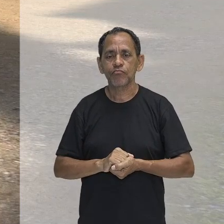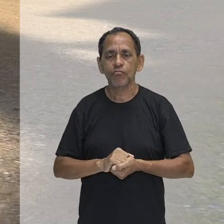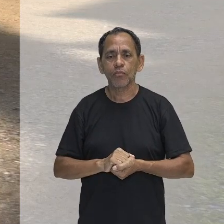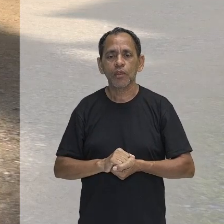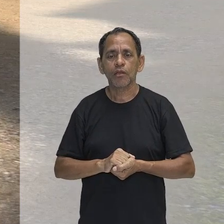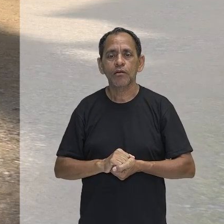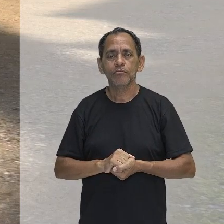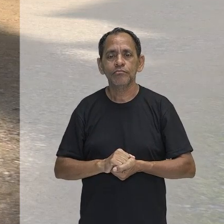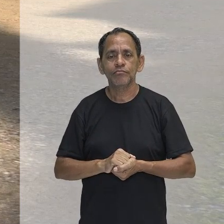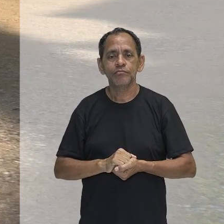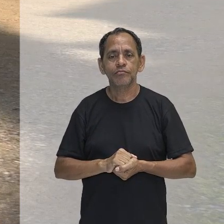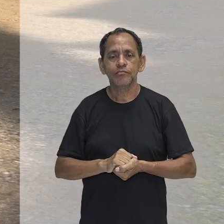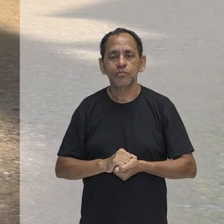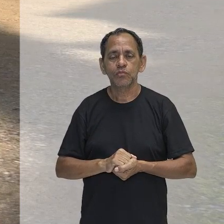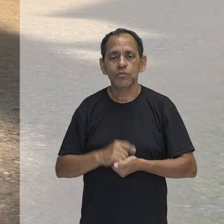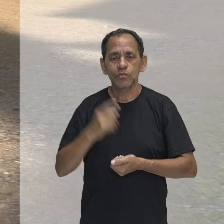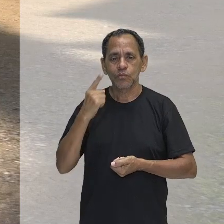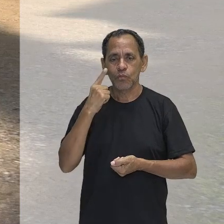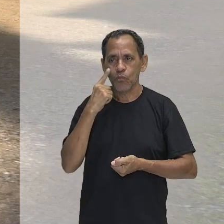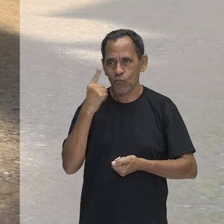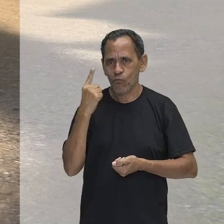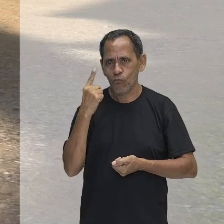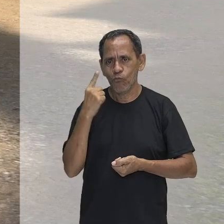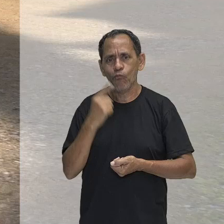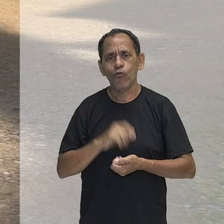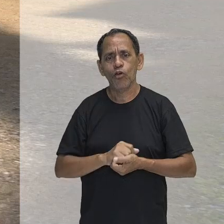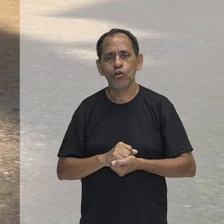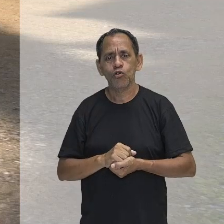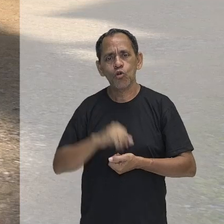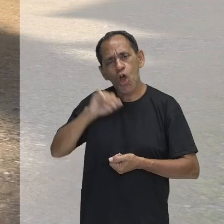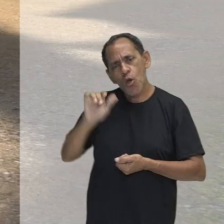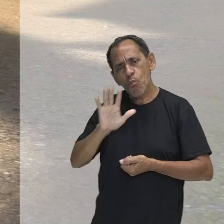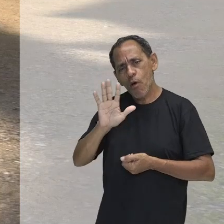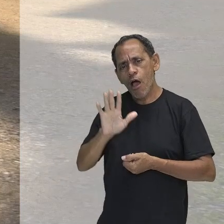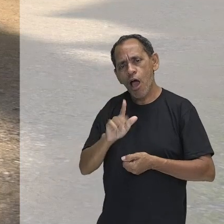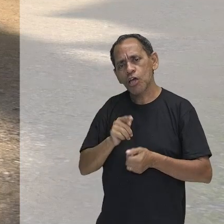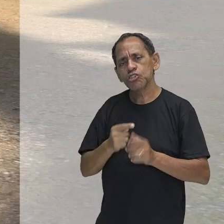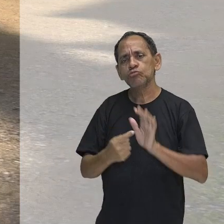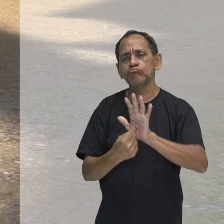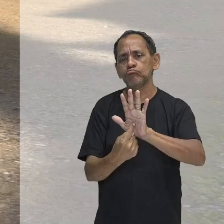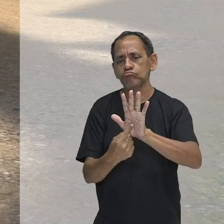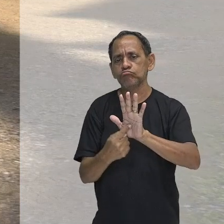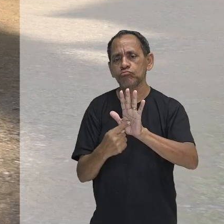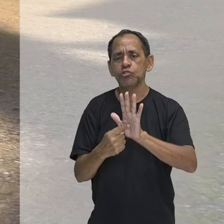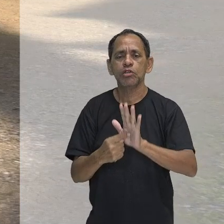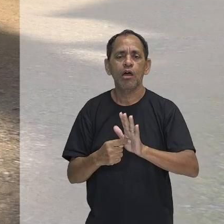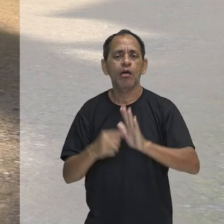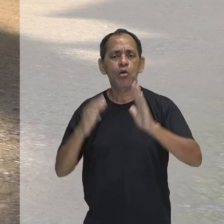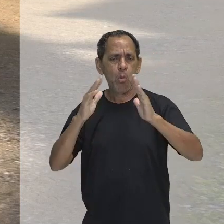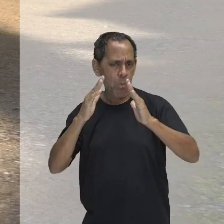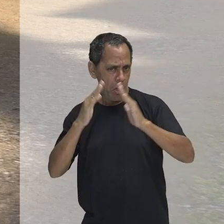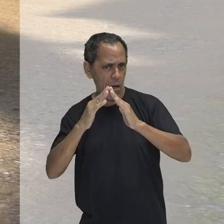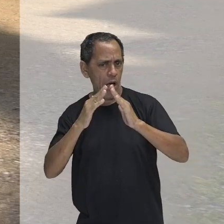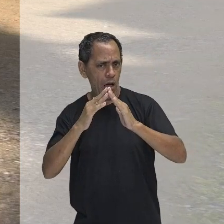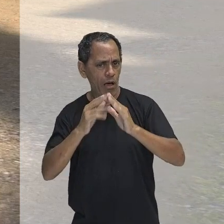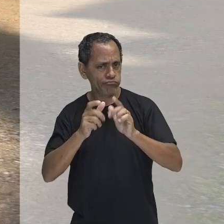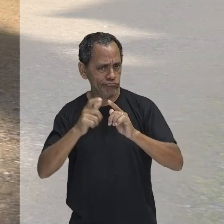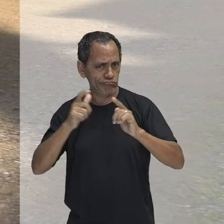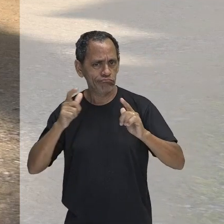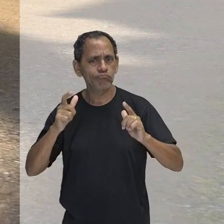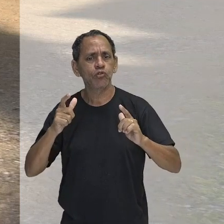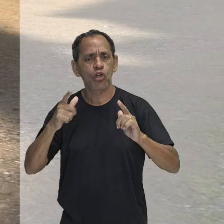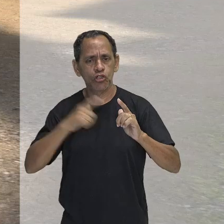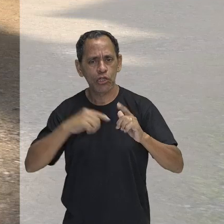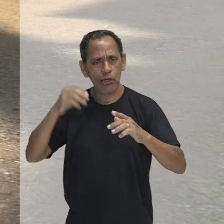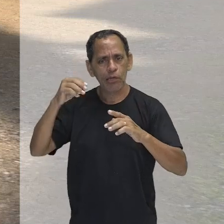contemplem a figura do oico, a grande casa que contempla ali várias pessoas, várias